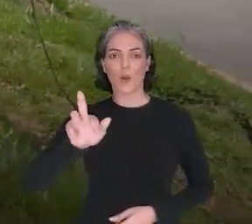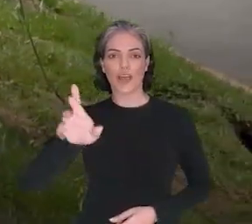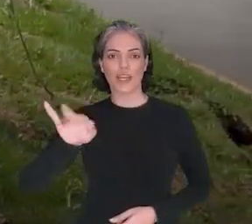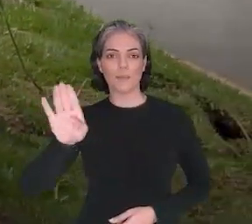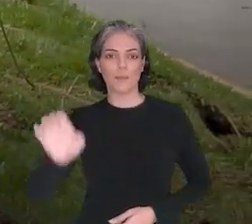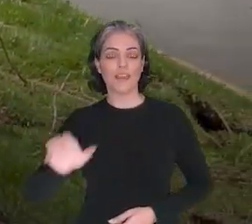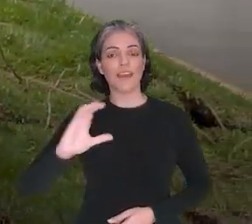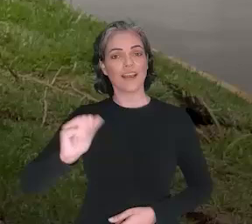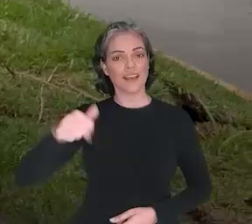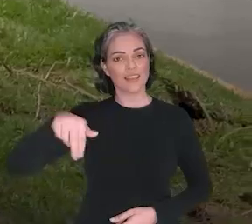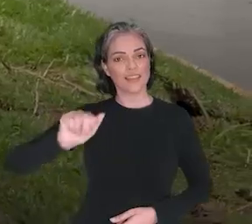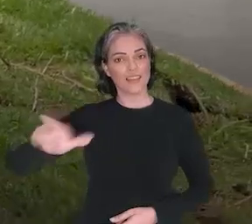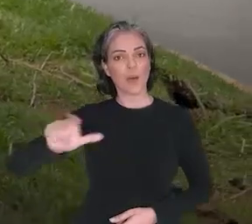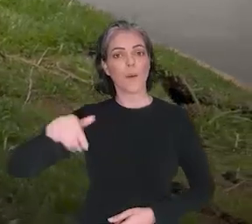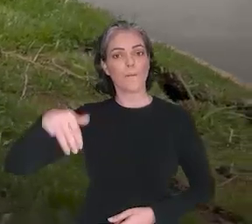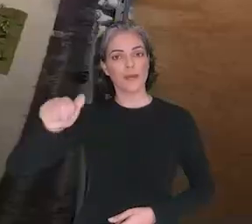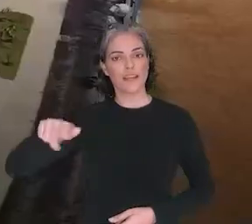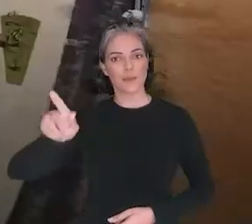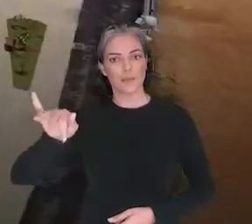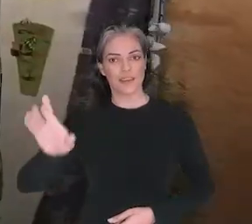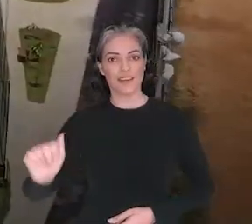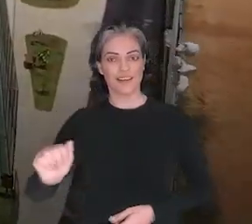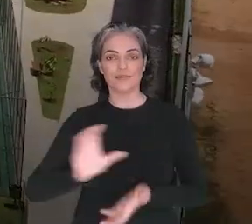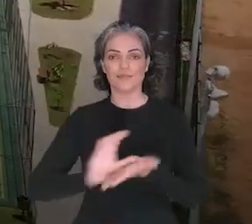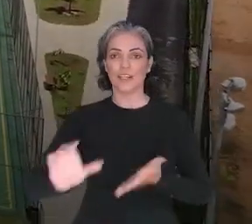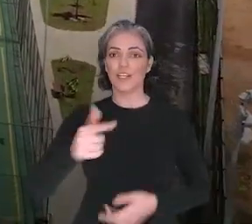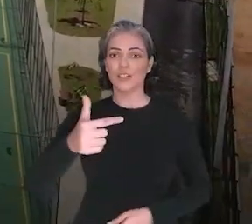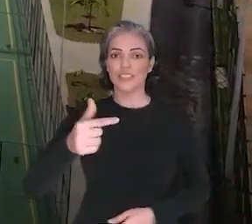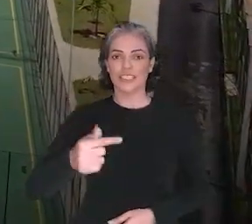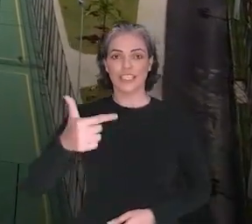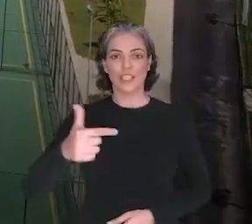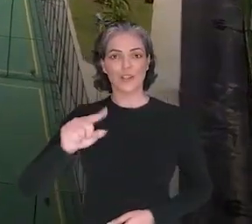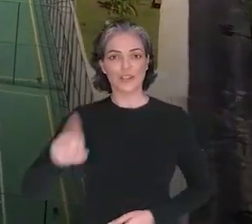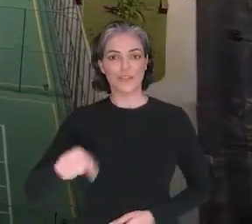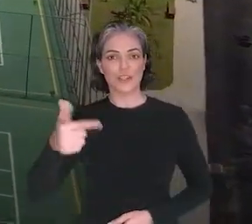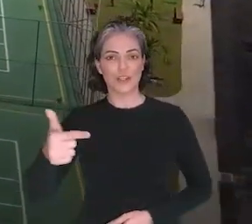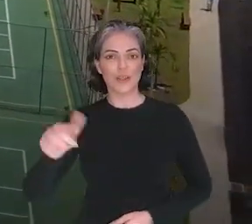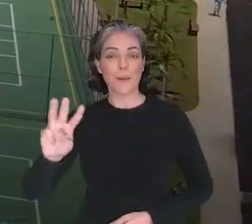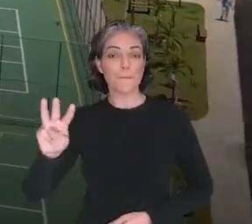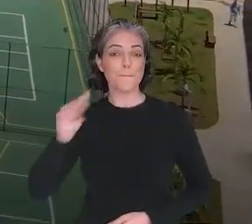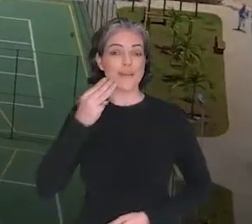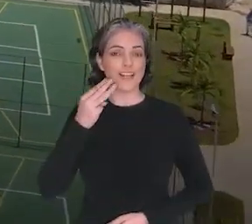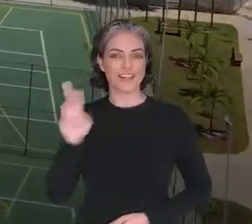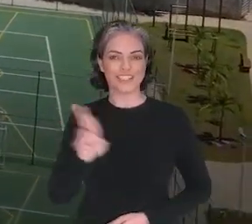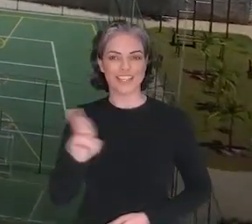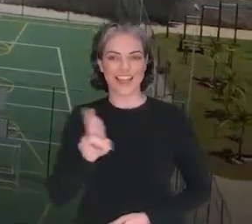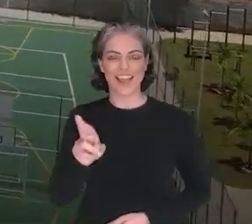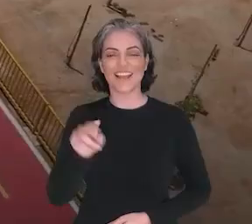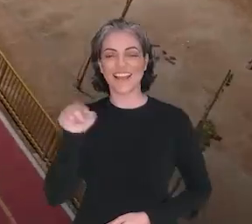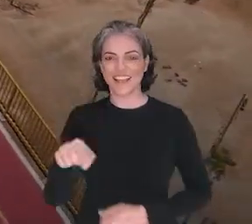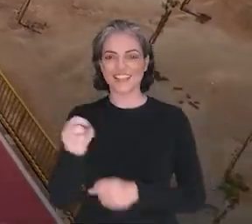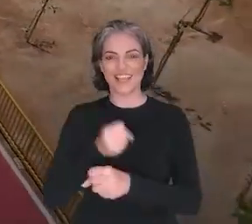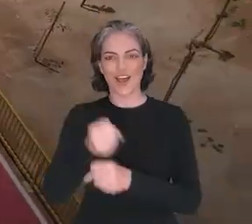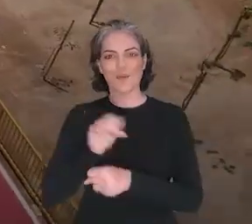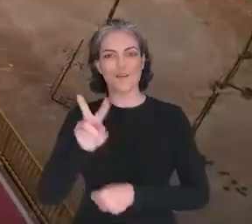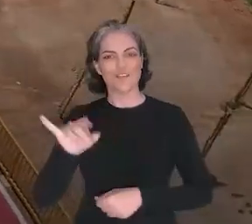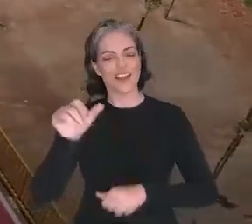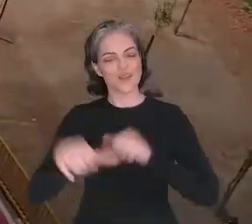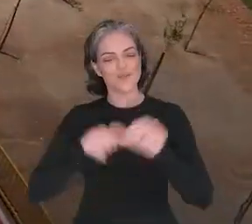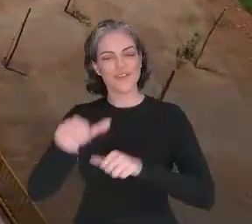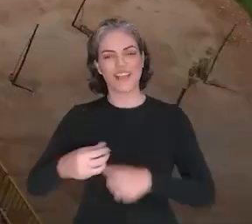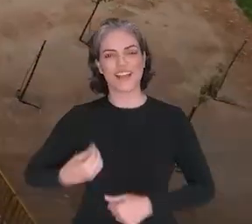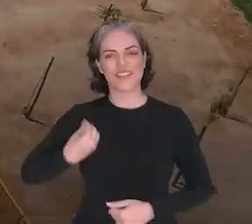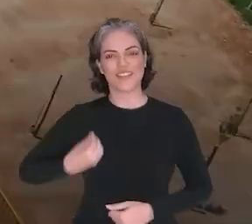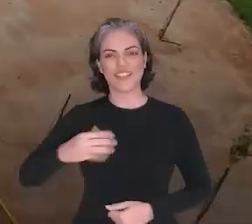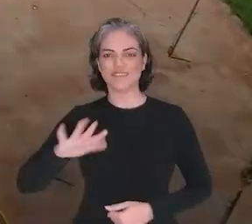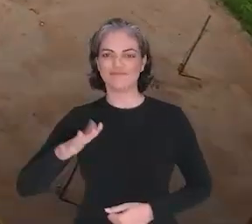Jaguaribe e Canal Mangabeira. Com investimento de 272 milhões e 200 mil reais, a obra vai mudar